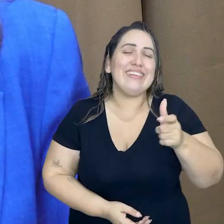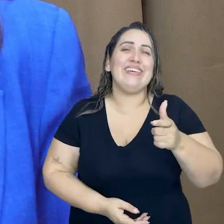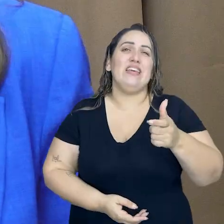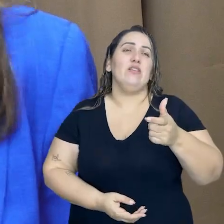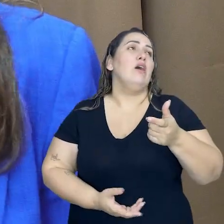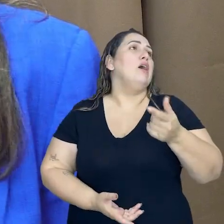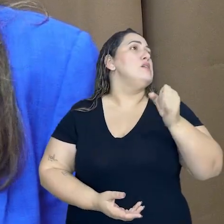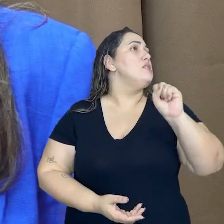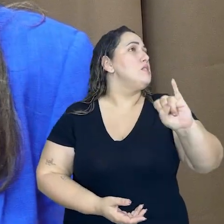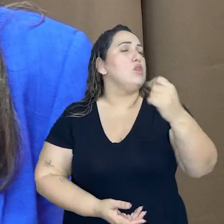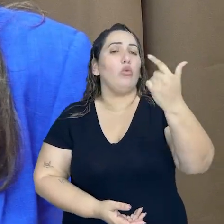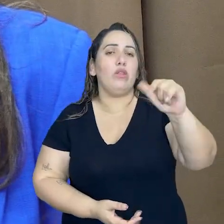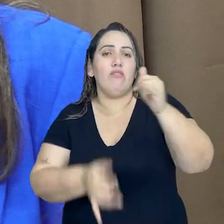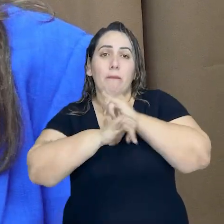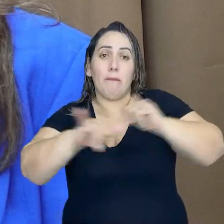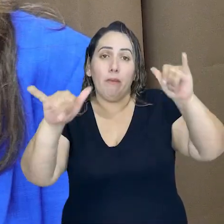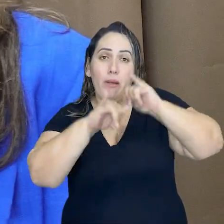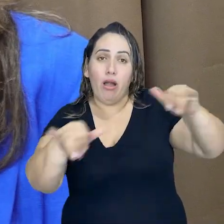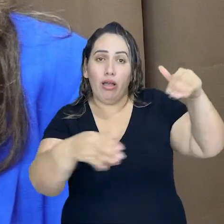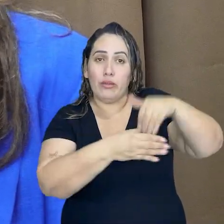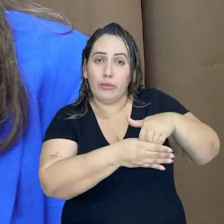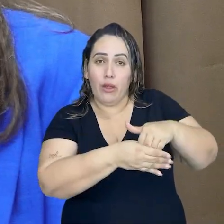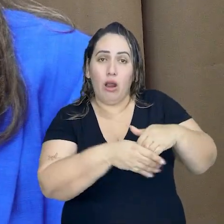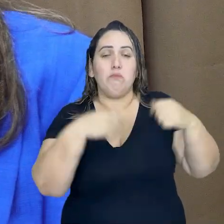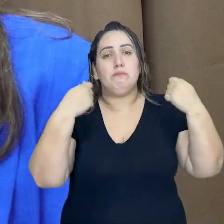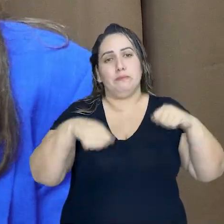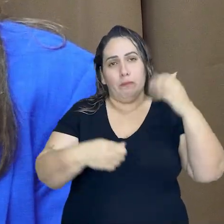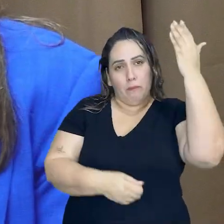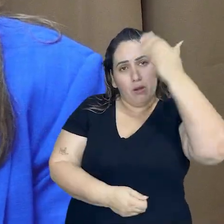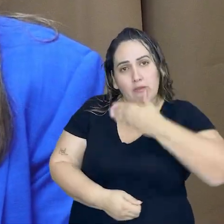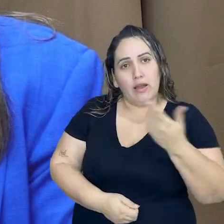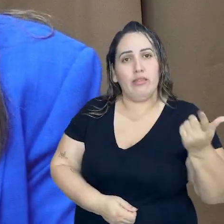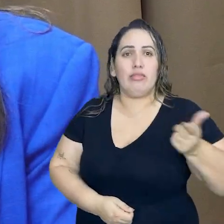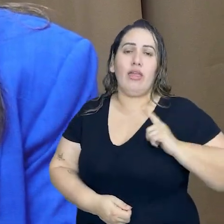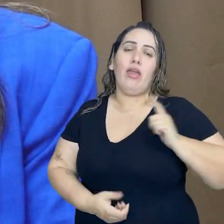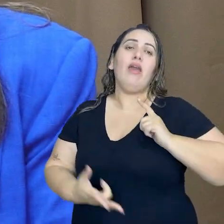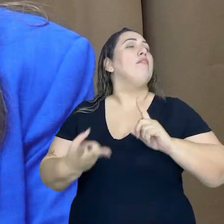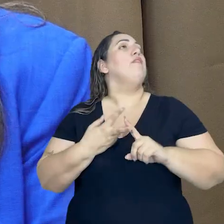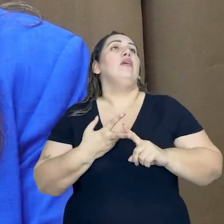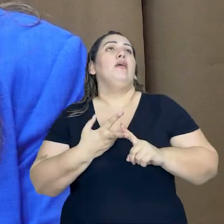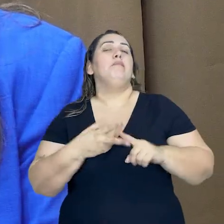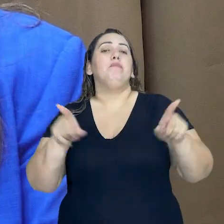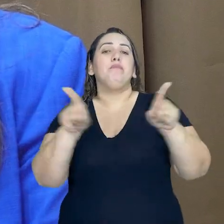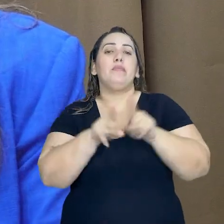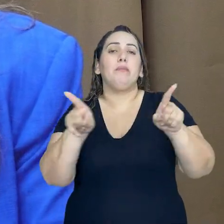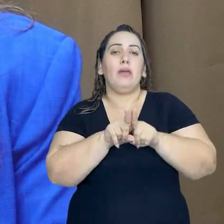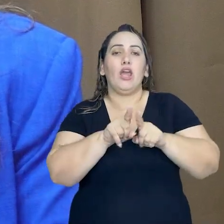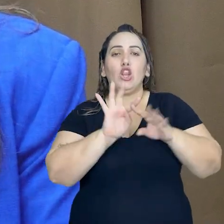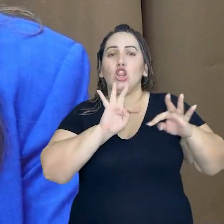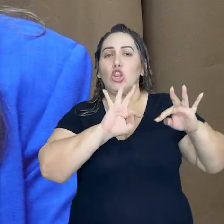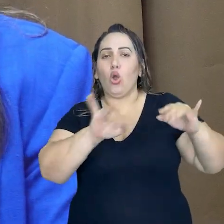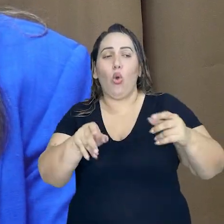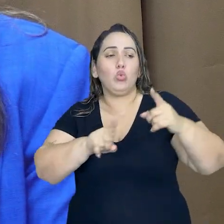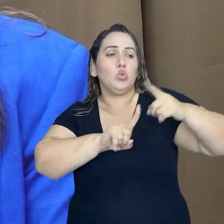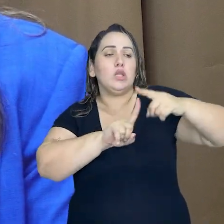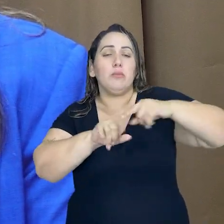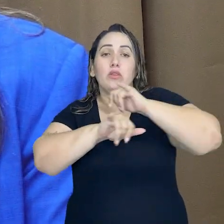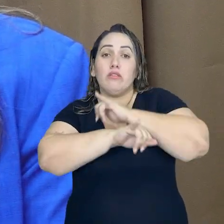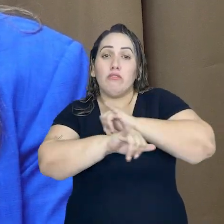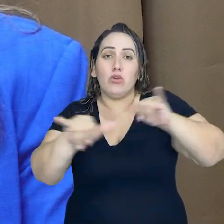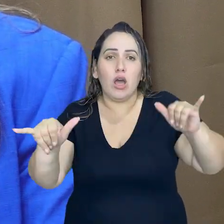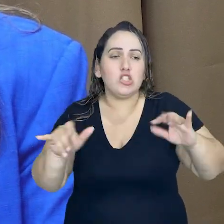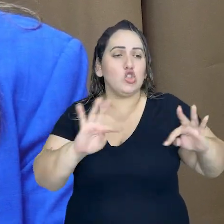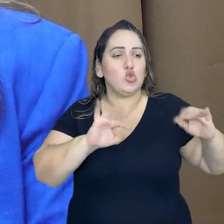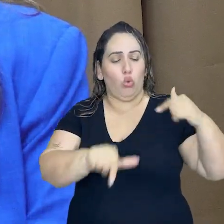né? Inclusive nas redes. E isso aí, uma vez reconhecida, isso vai impactar diretamente no